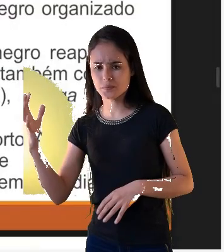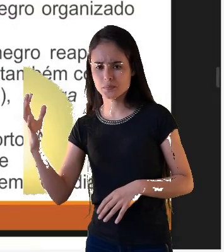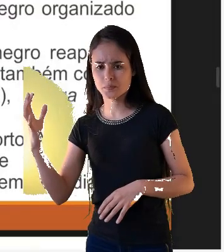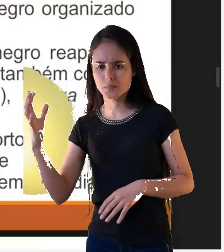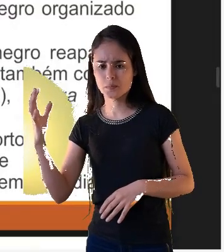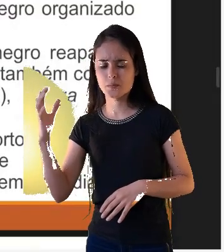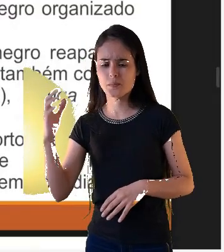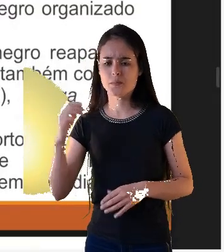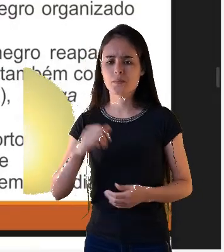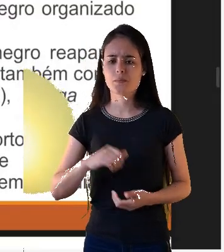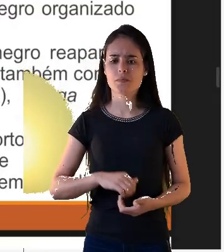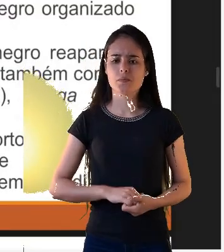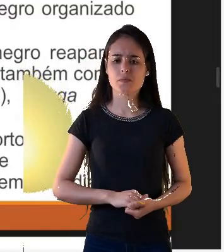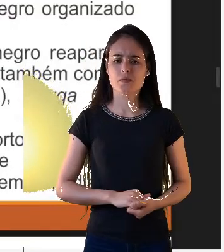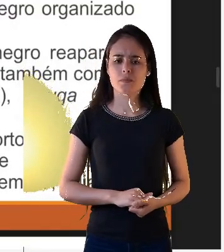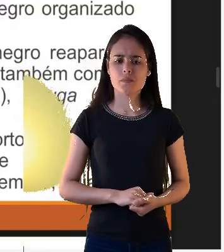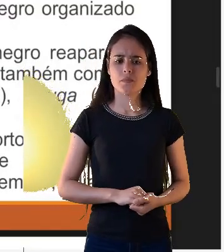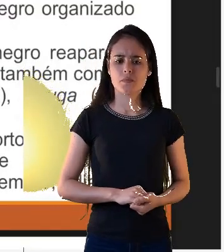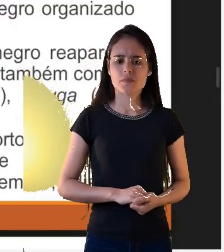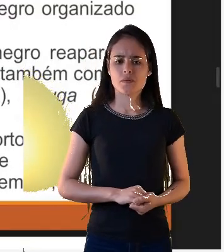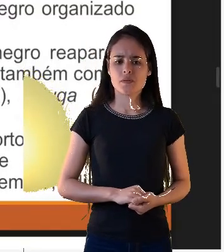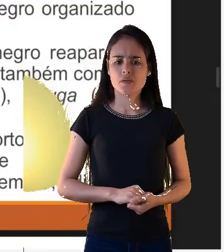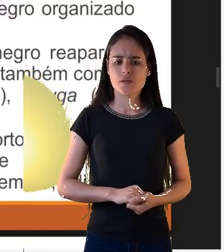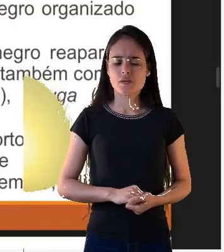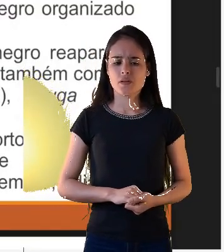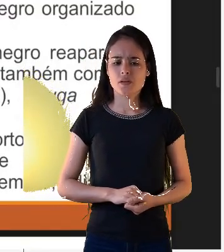fase foi